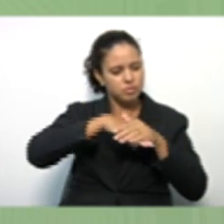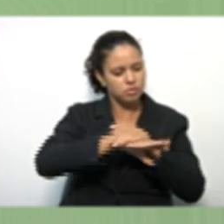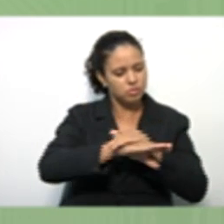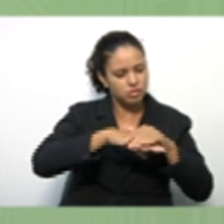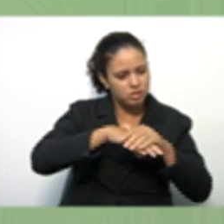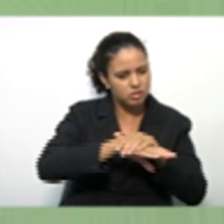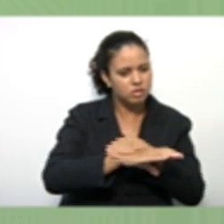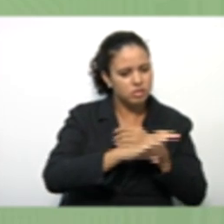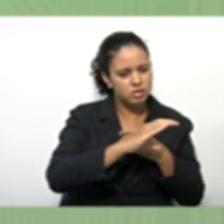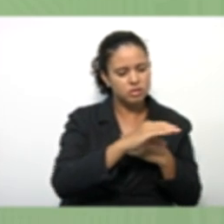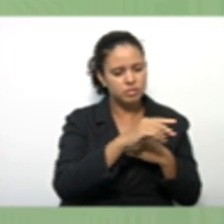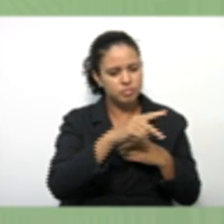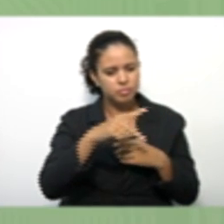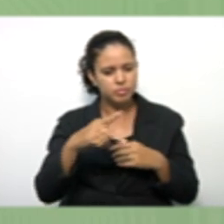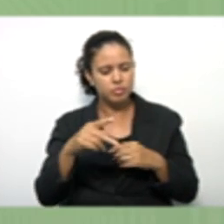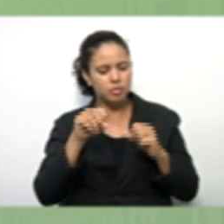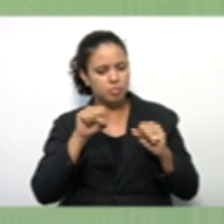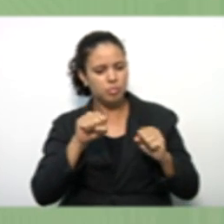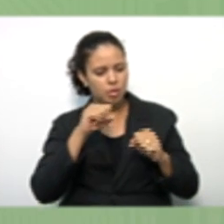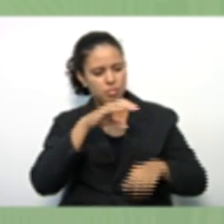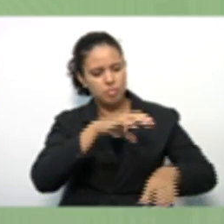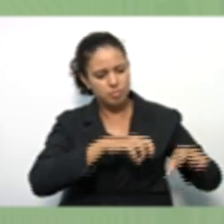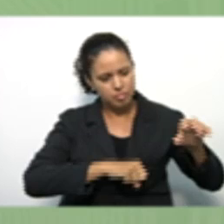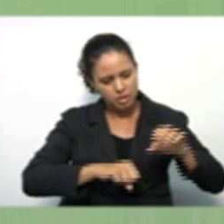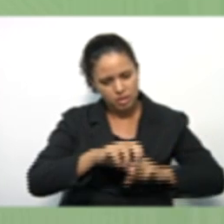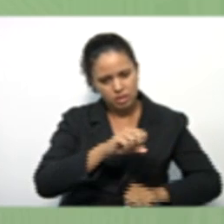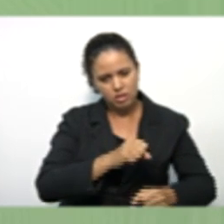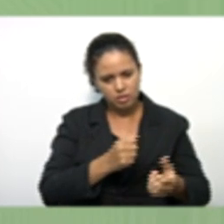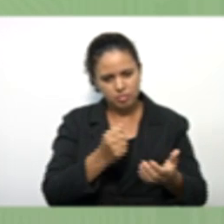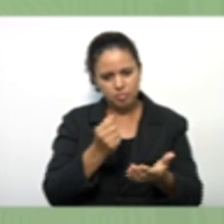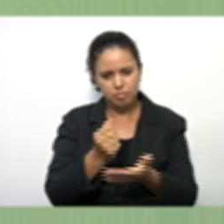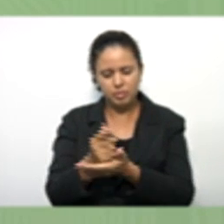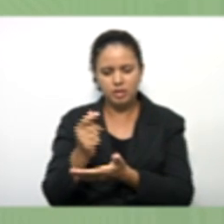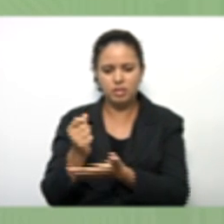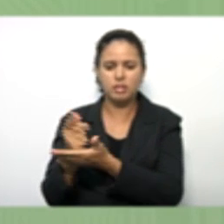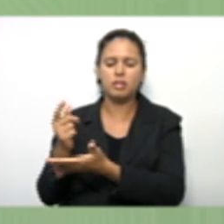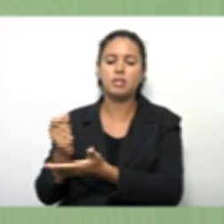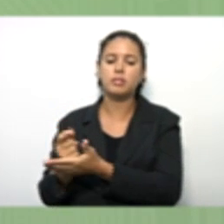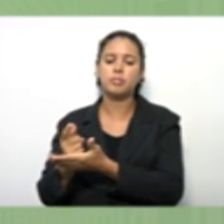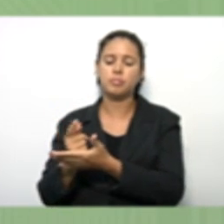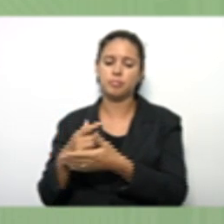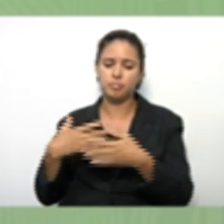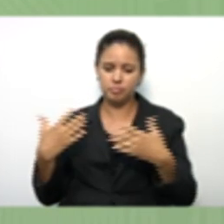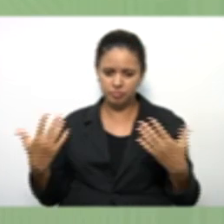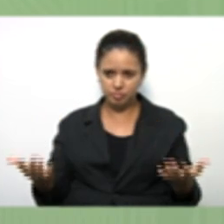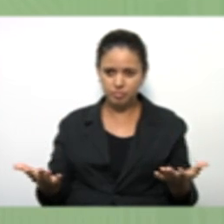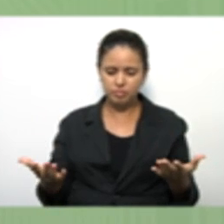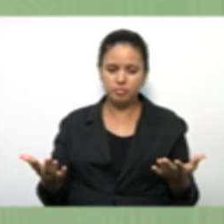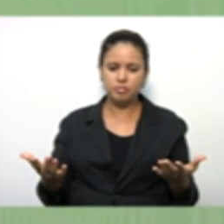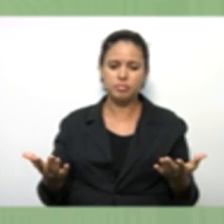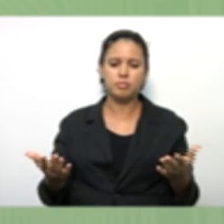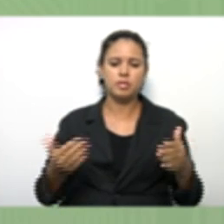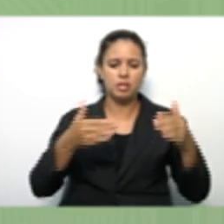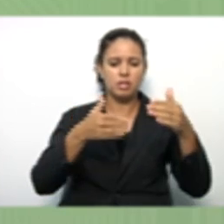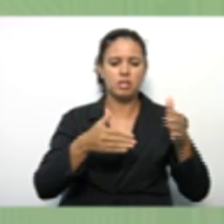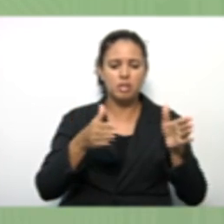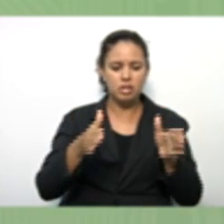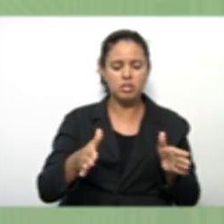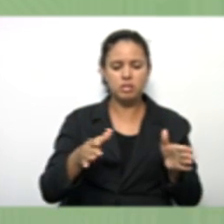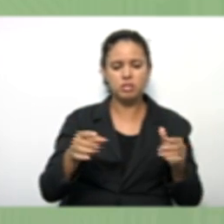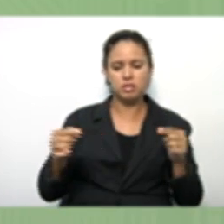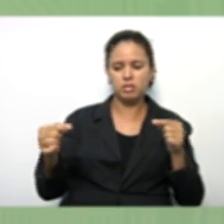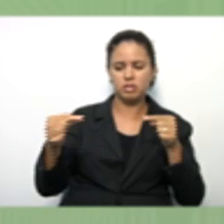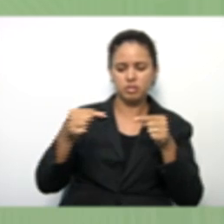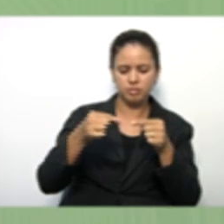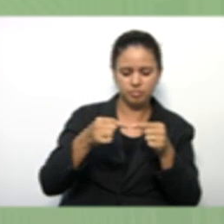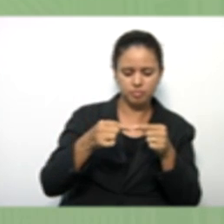aquela espécie que eu posso pegar. E equivalente de caixa é o dinheiro que eu tenho em banco. Isso representa o quê? Um